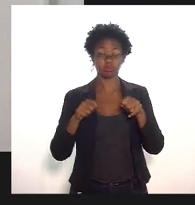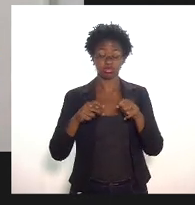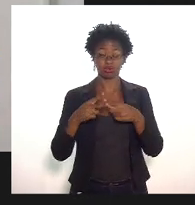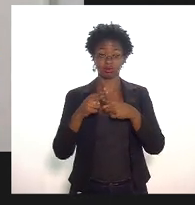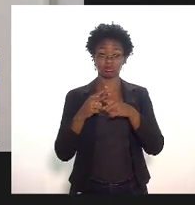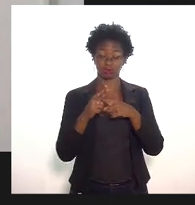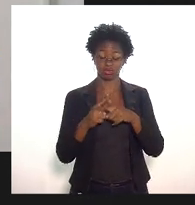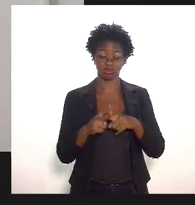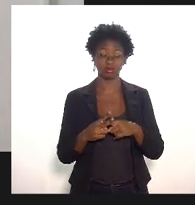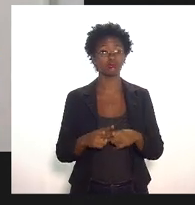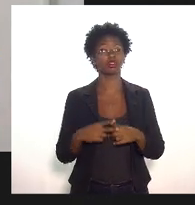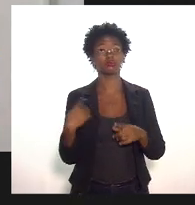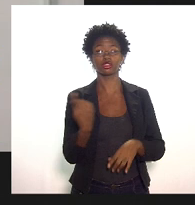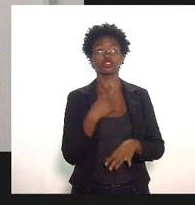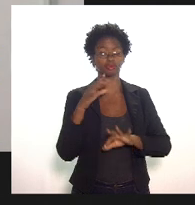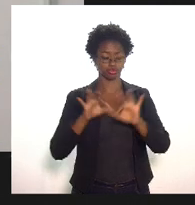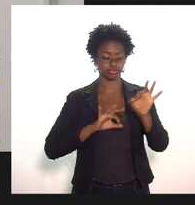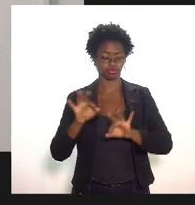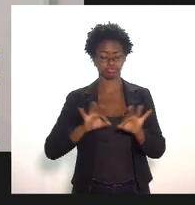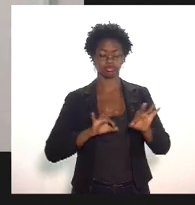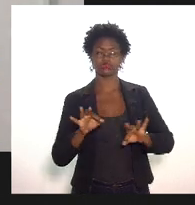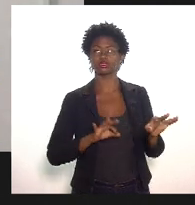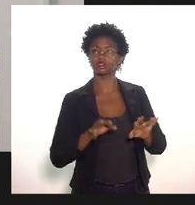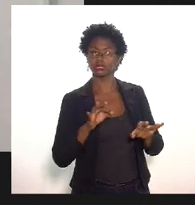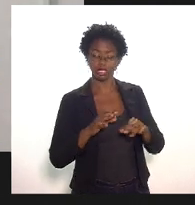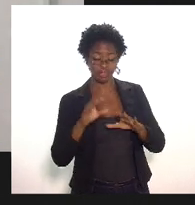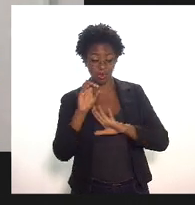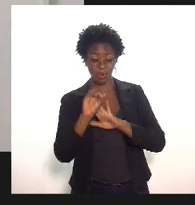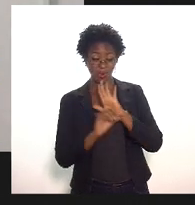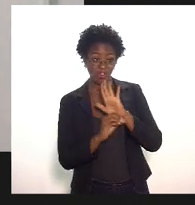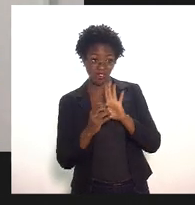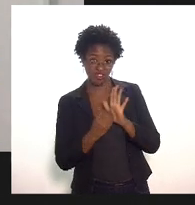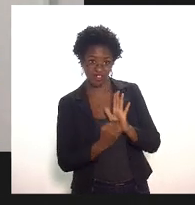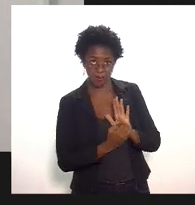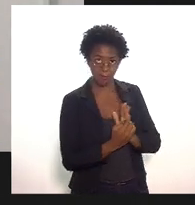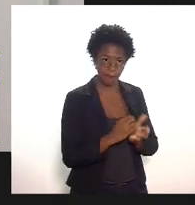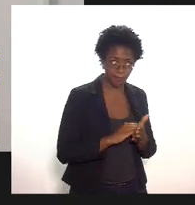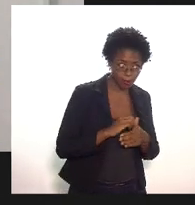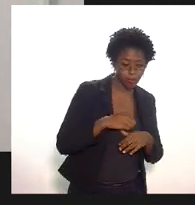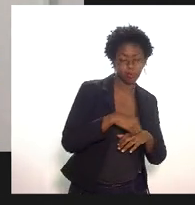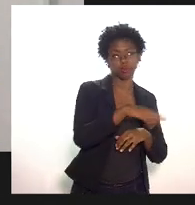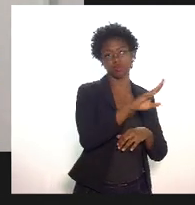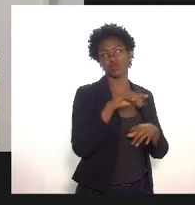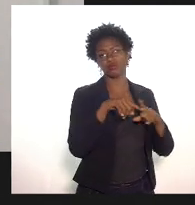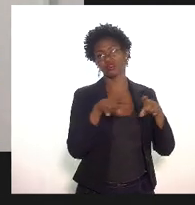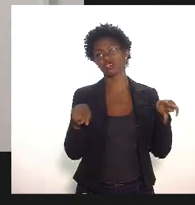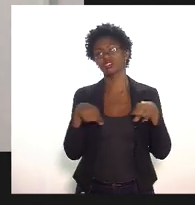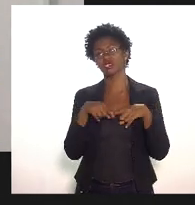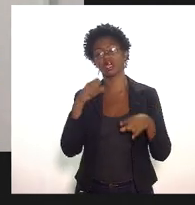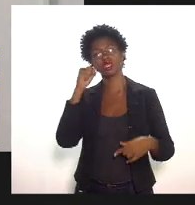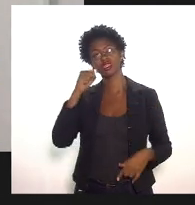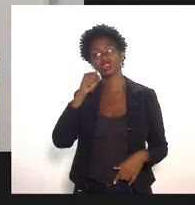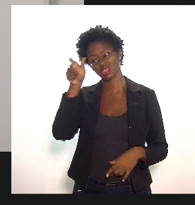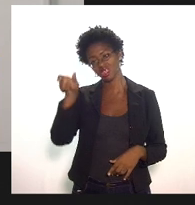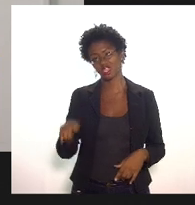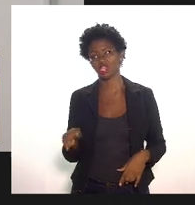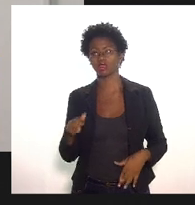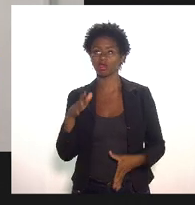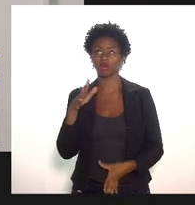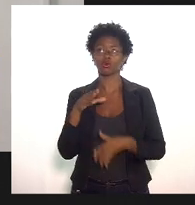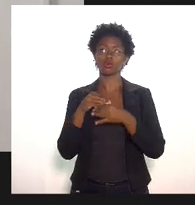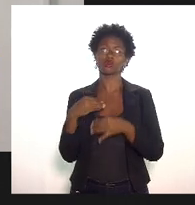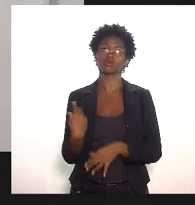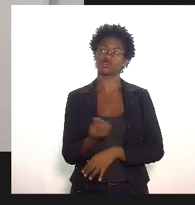uma consolidação e encaminhe um ofício, né, para o gabinete do senador, como